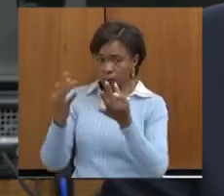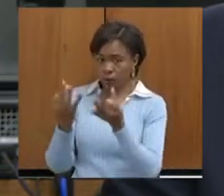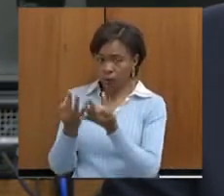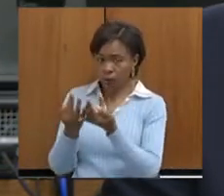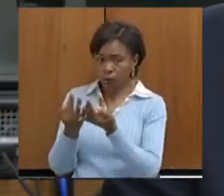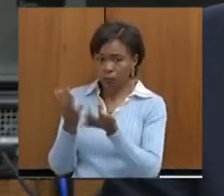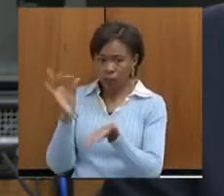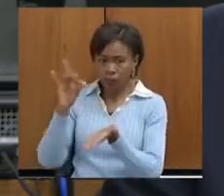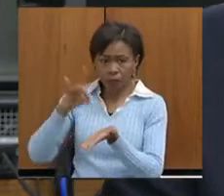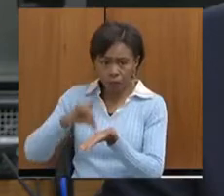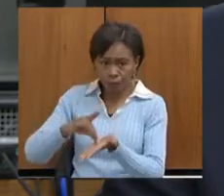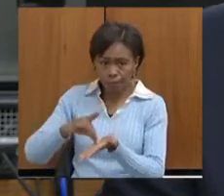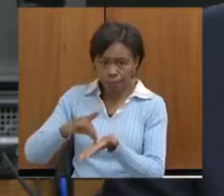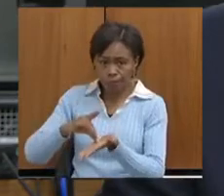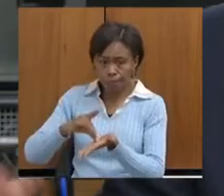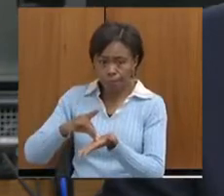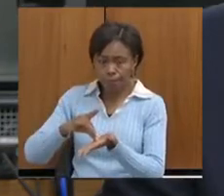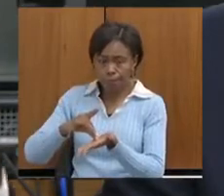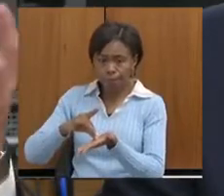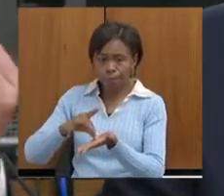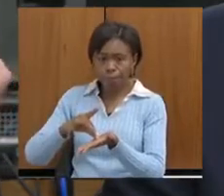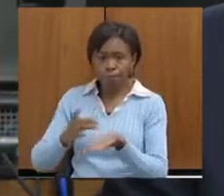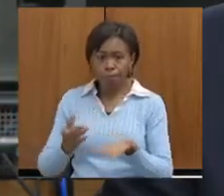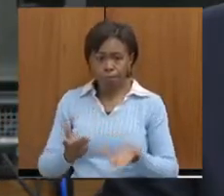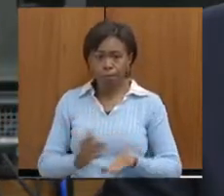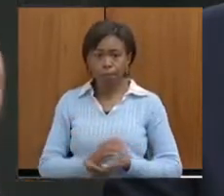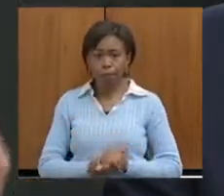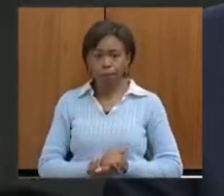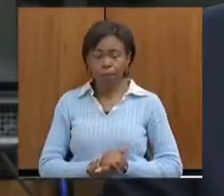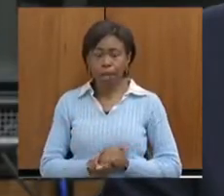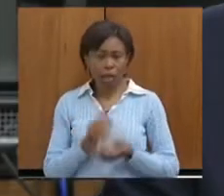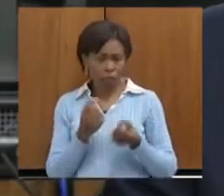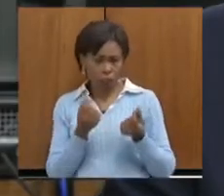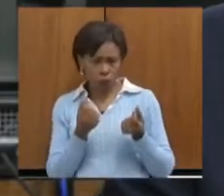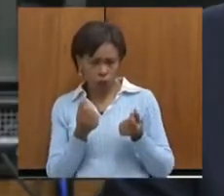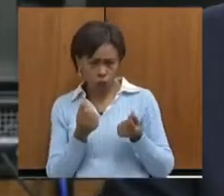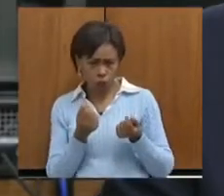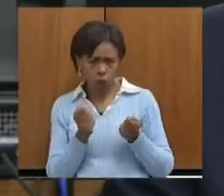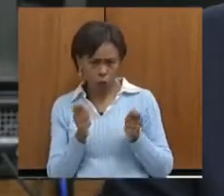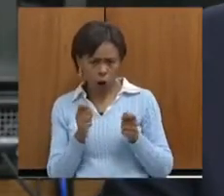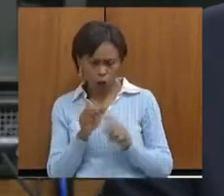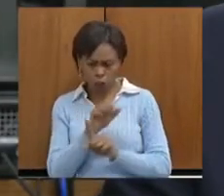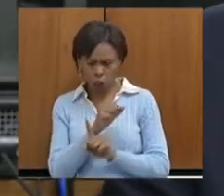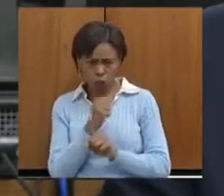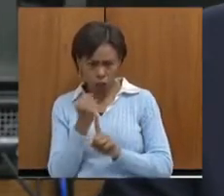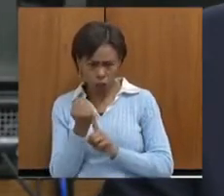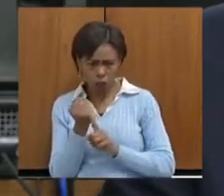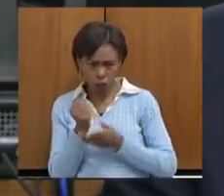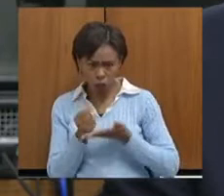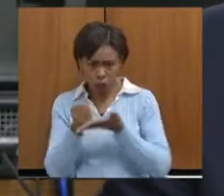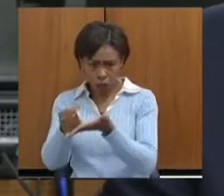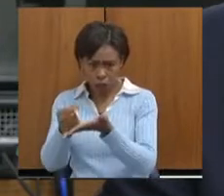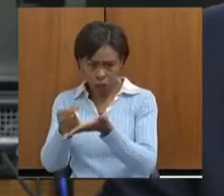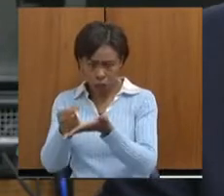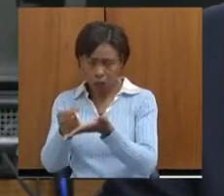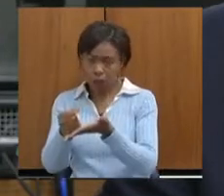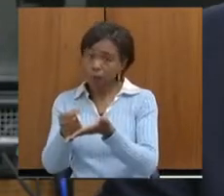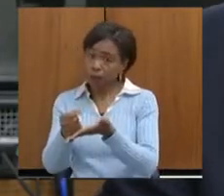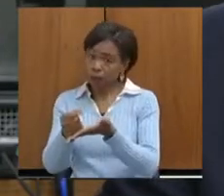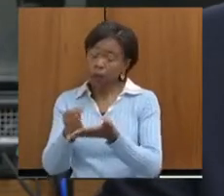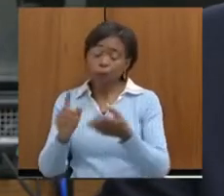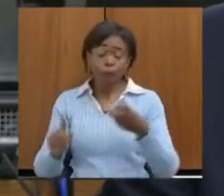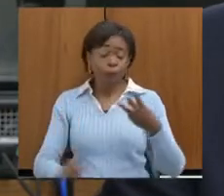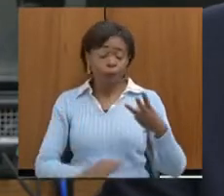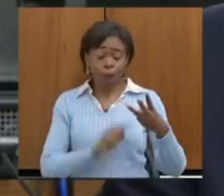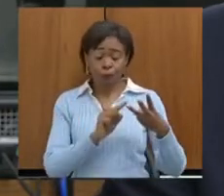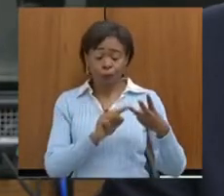de fato ele terá uma necessidade ou uma Um fundamento assistencial as pessoas e sobe pela